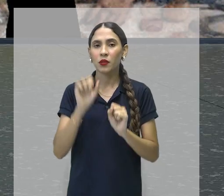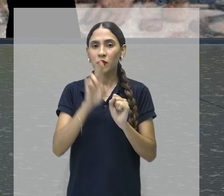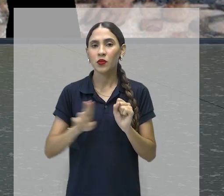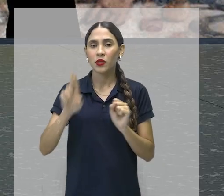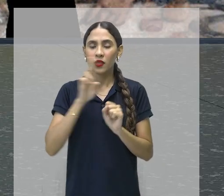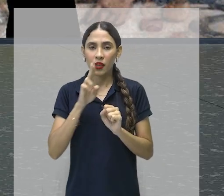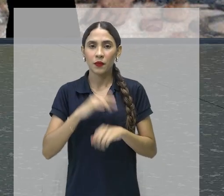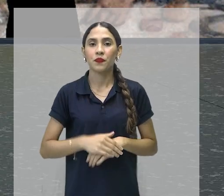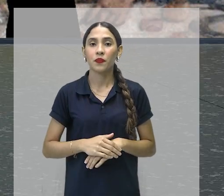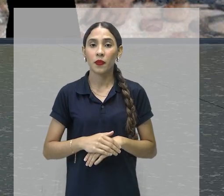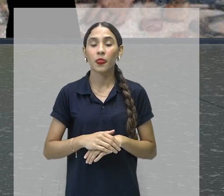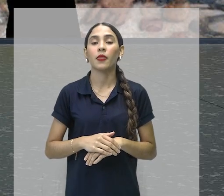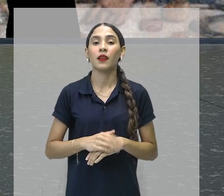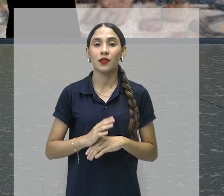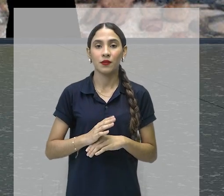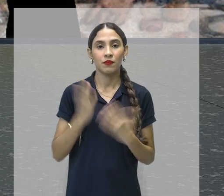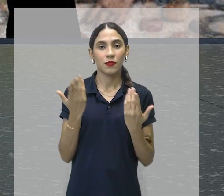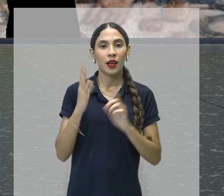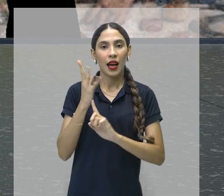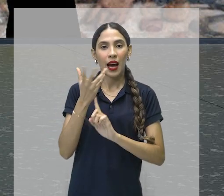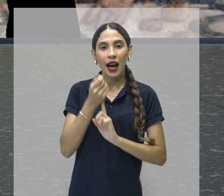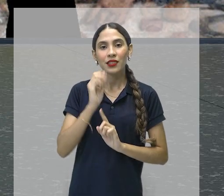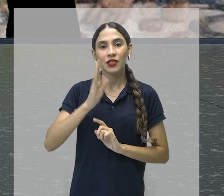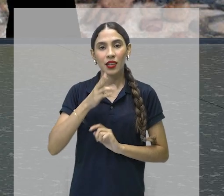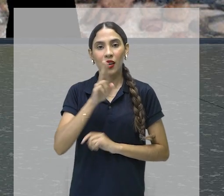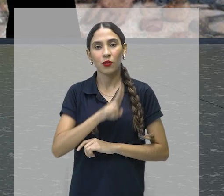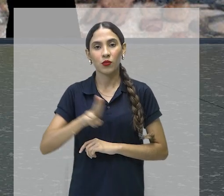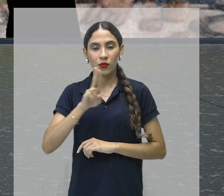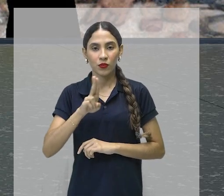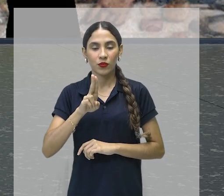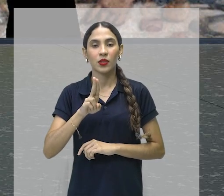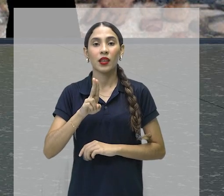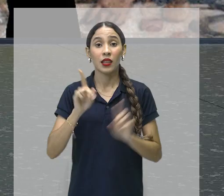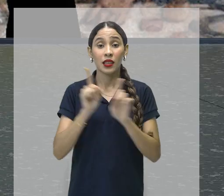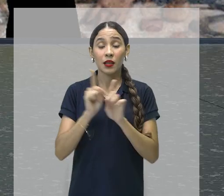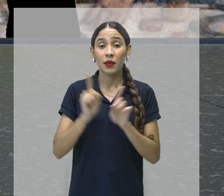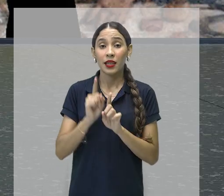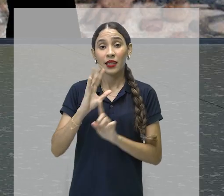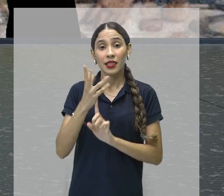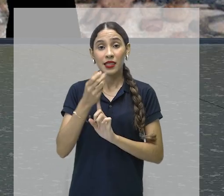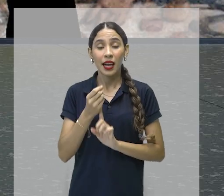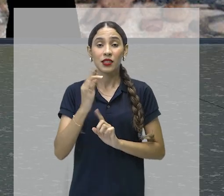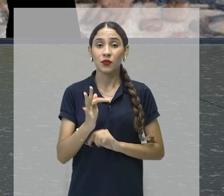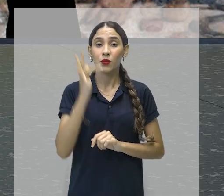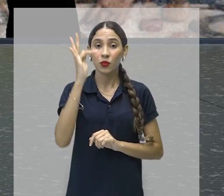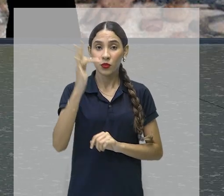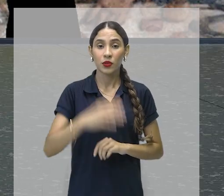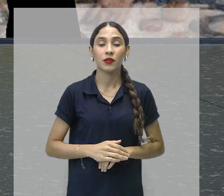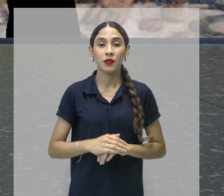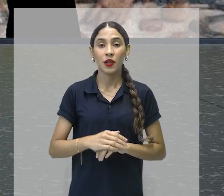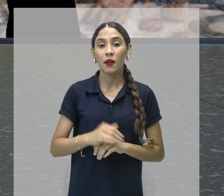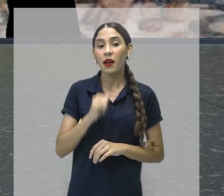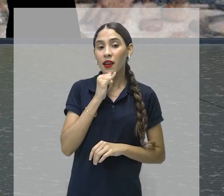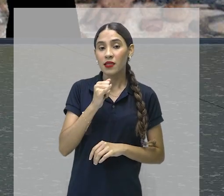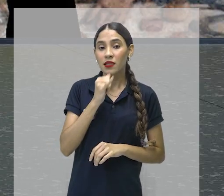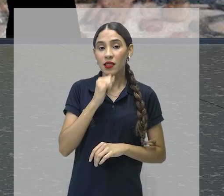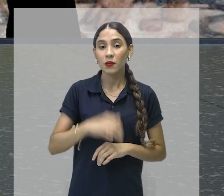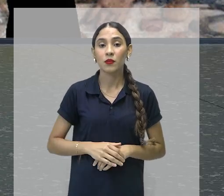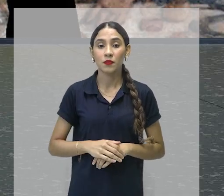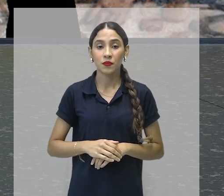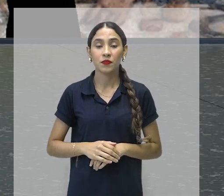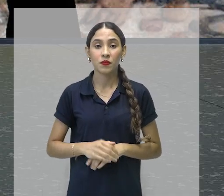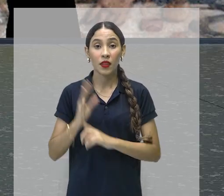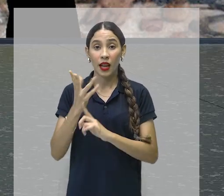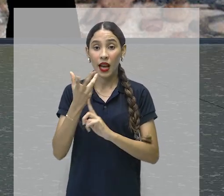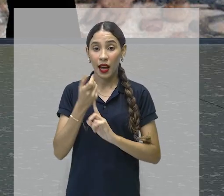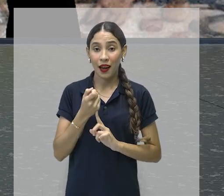utilizar tanto nas obras que já foram feitas, quanto nas futuras obras. Observem, por exemplo, a obra